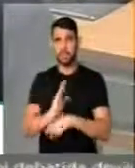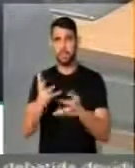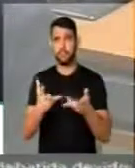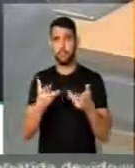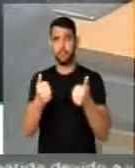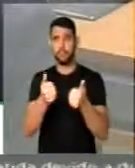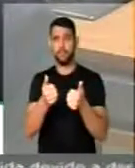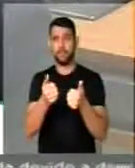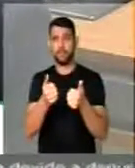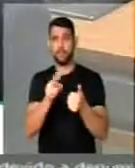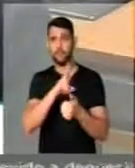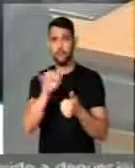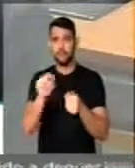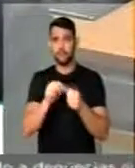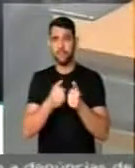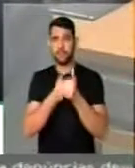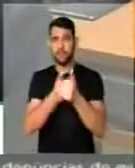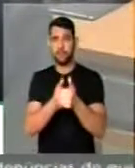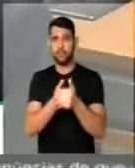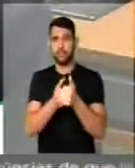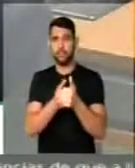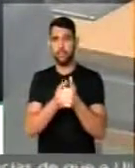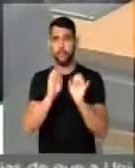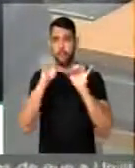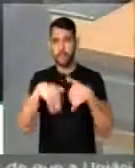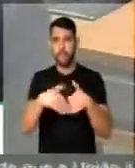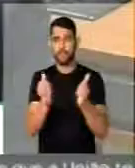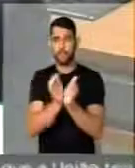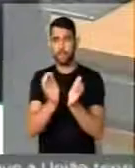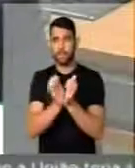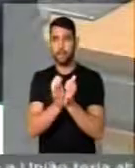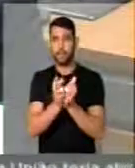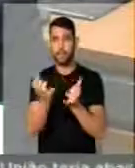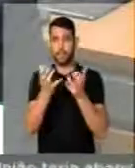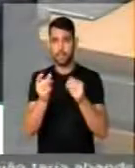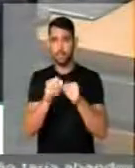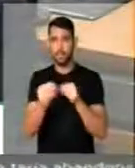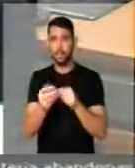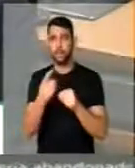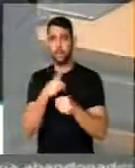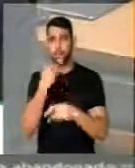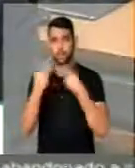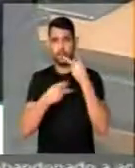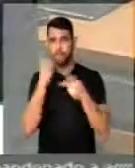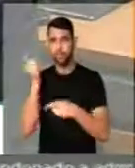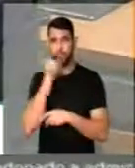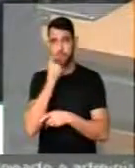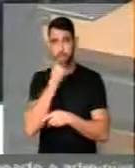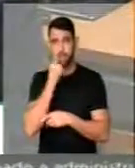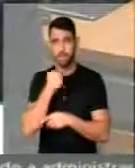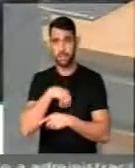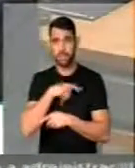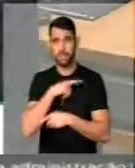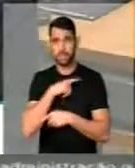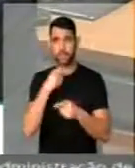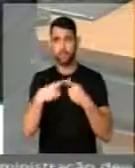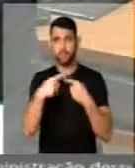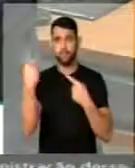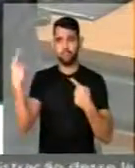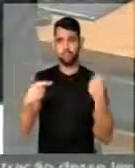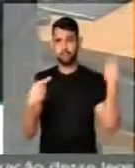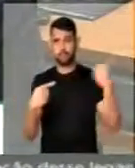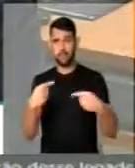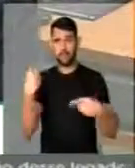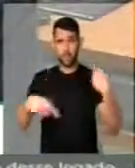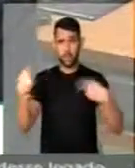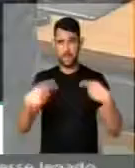melhor. Vamos dar um basta às corporações e àqueles que querem jogar com discurso velho, jogar uns contra os